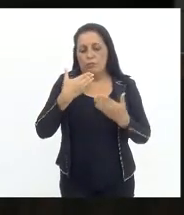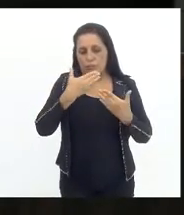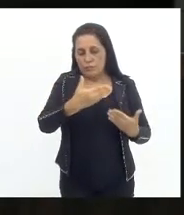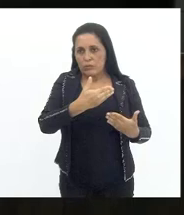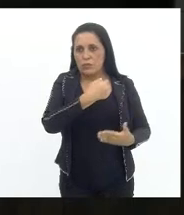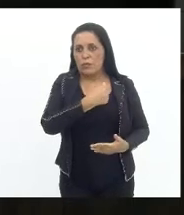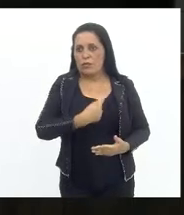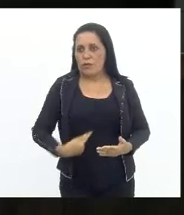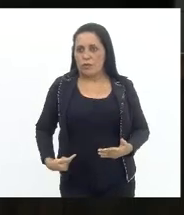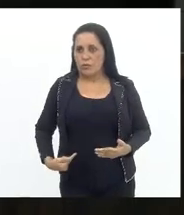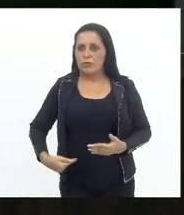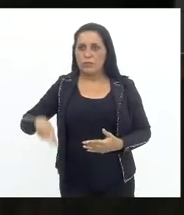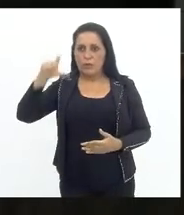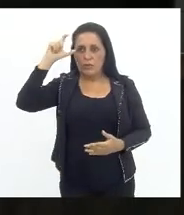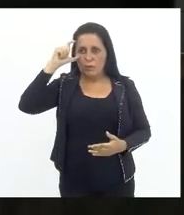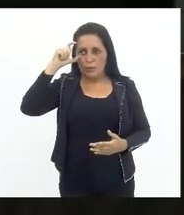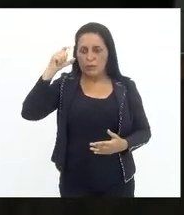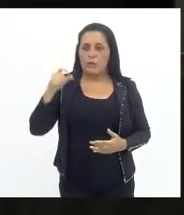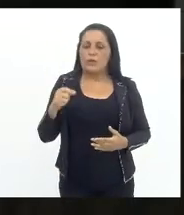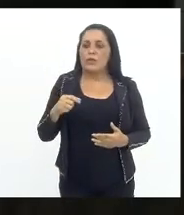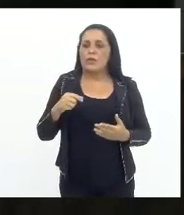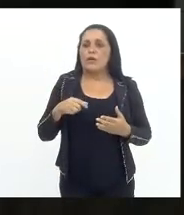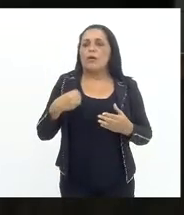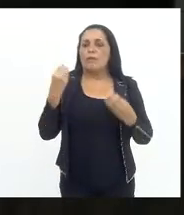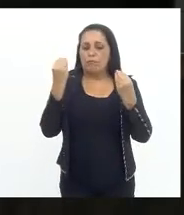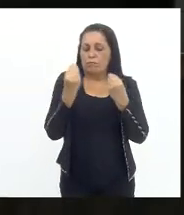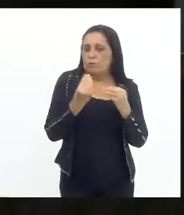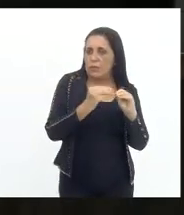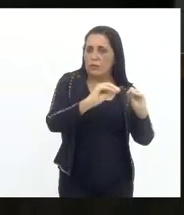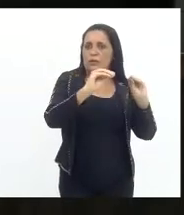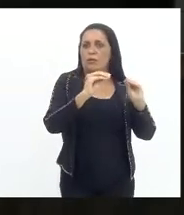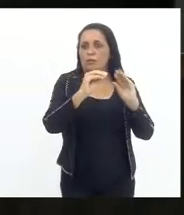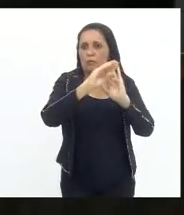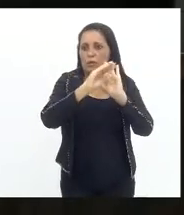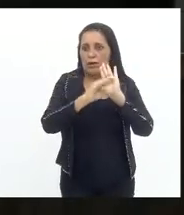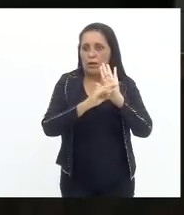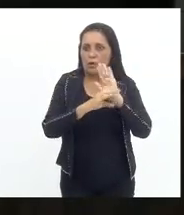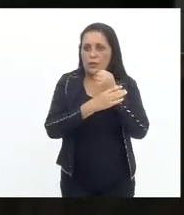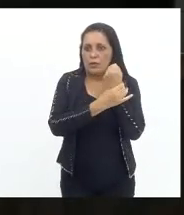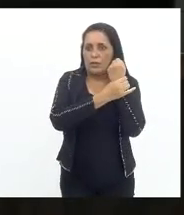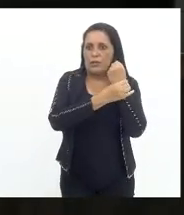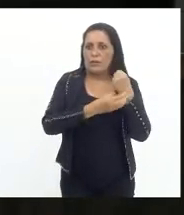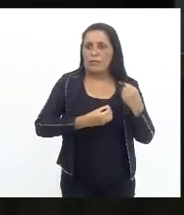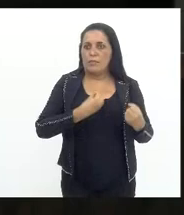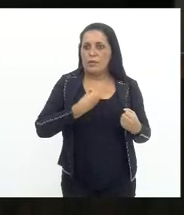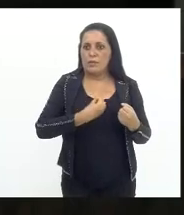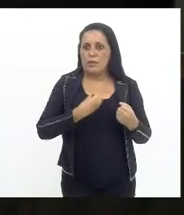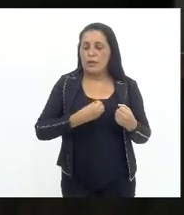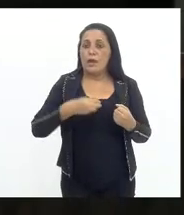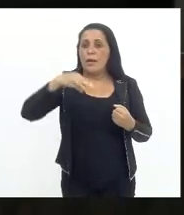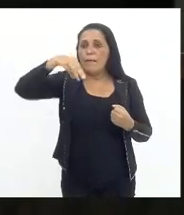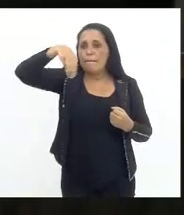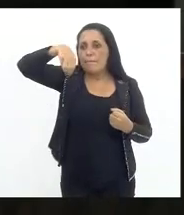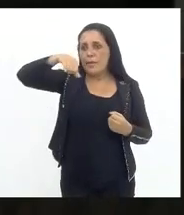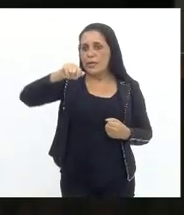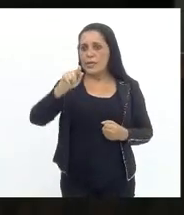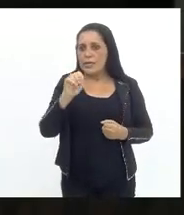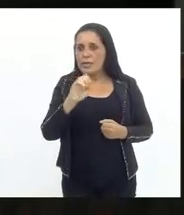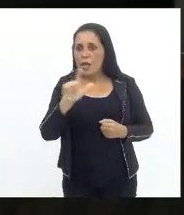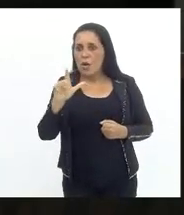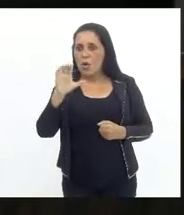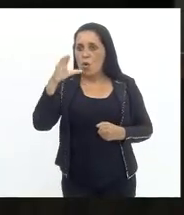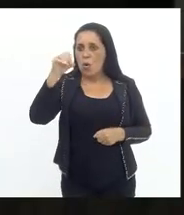Janeiro, o senhor Cláudio Castro, envio de mensagem expondo sobre a implantação do programa Segurança Presente para atender ao bairro de Miguel Couto, no município de Nova